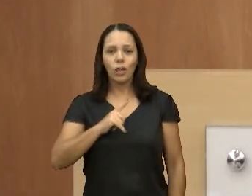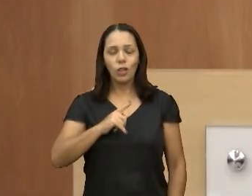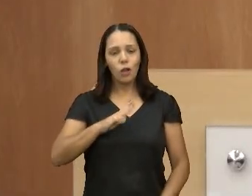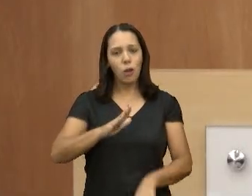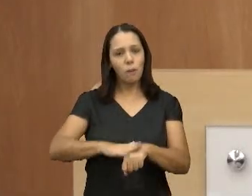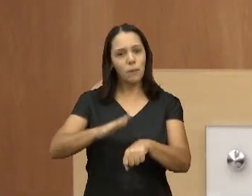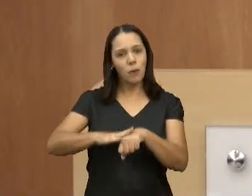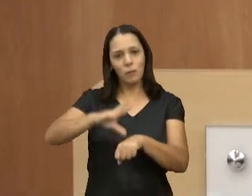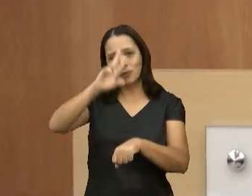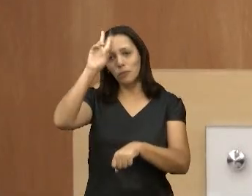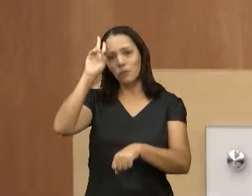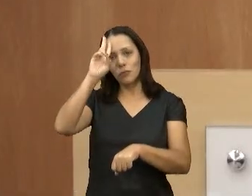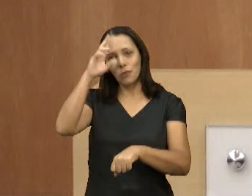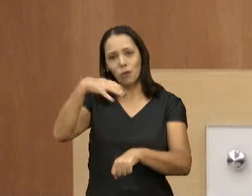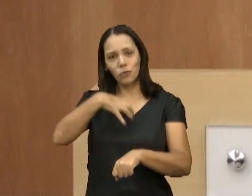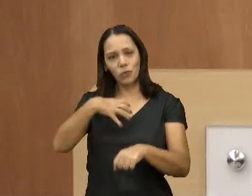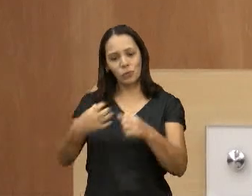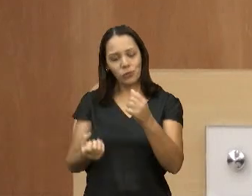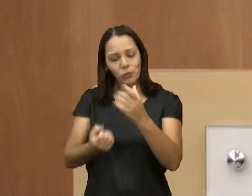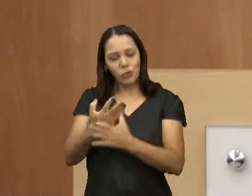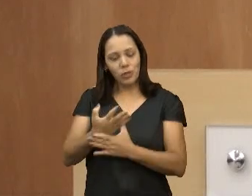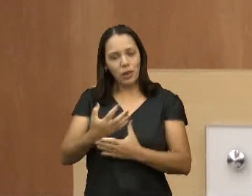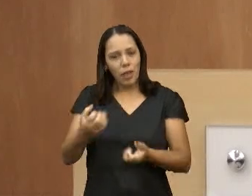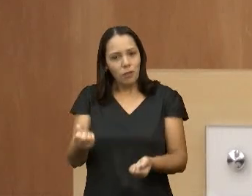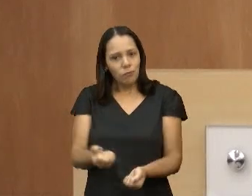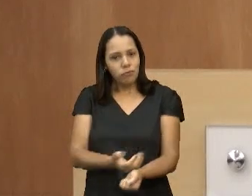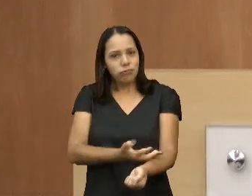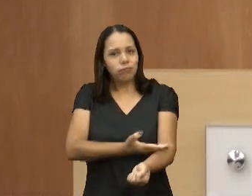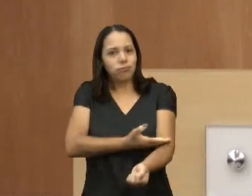história, sua forma de criar e de emocionar.